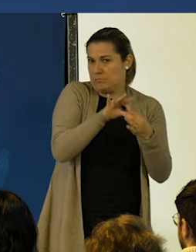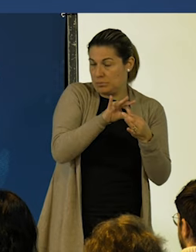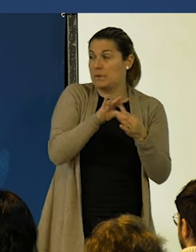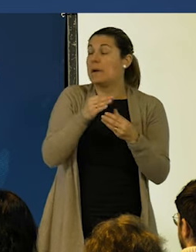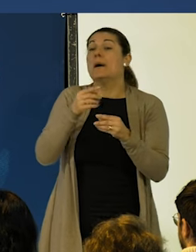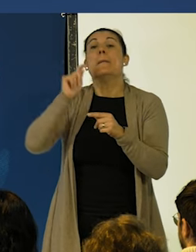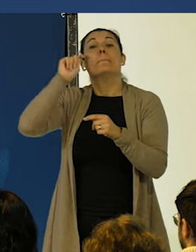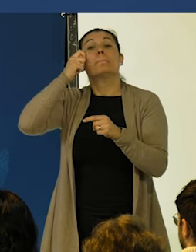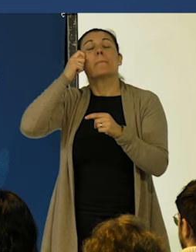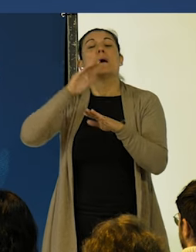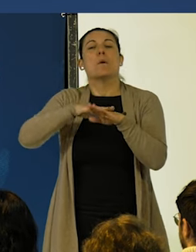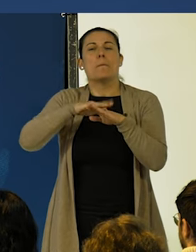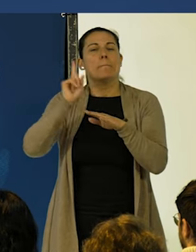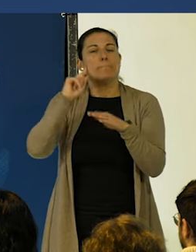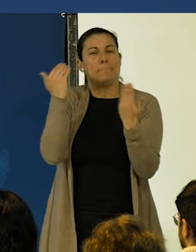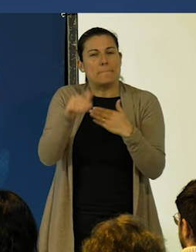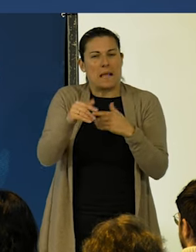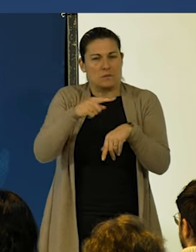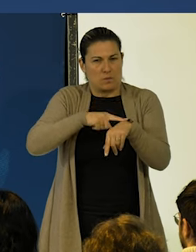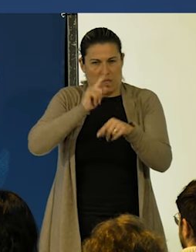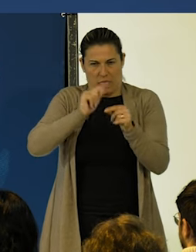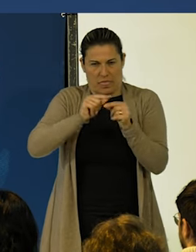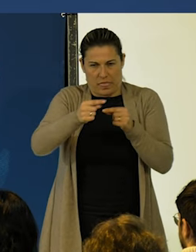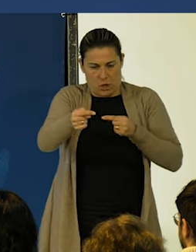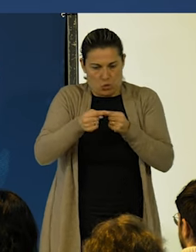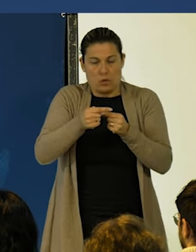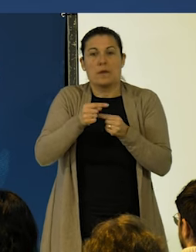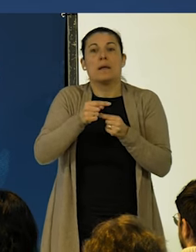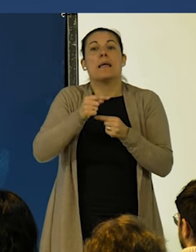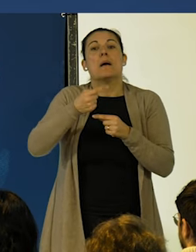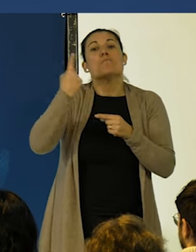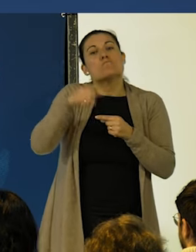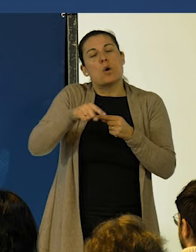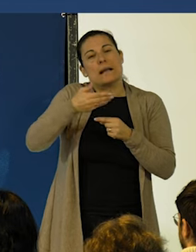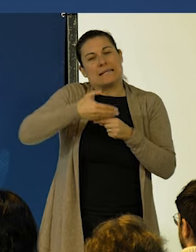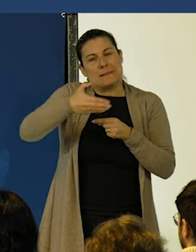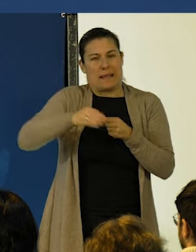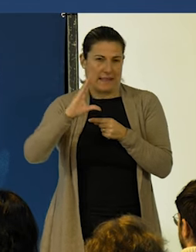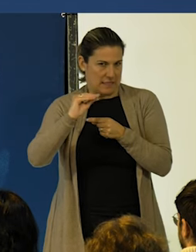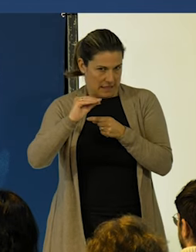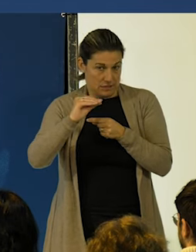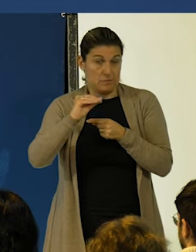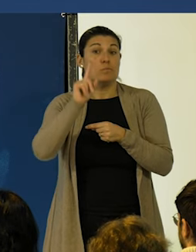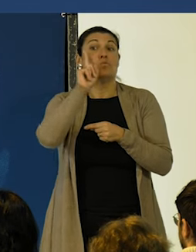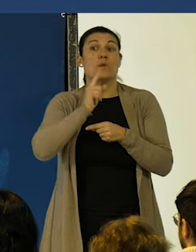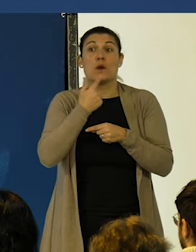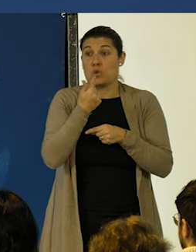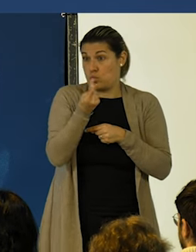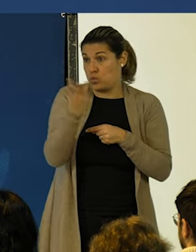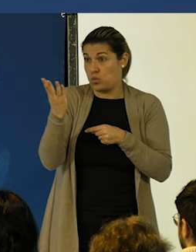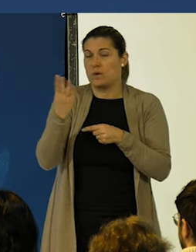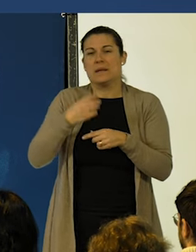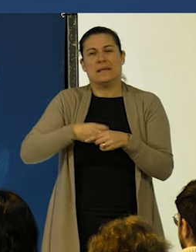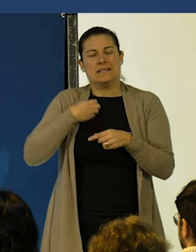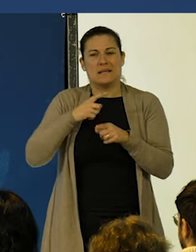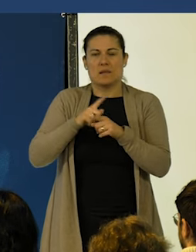termos um dos prazos mais curtos para o aborto legal de apenas 10 semanas. Para muitas mulheres, para além da